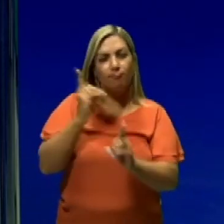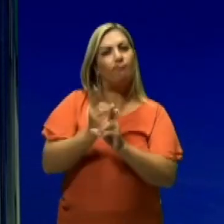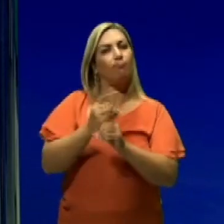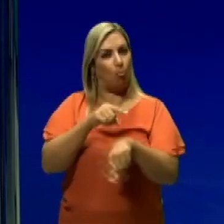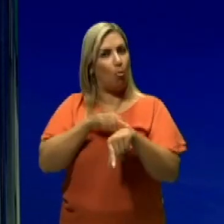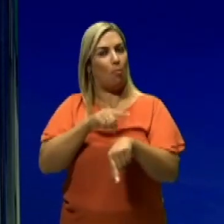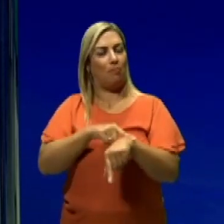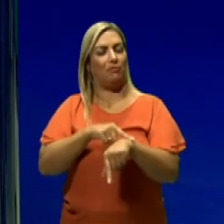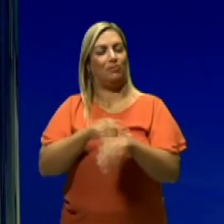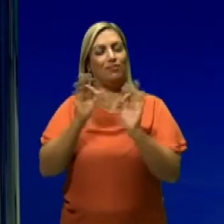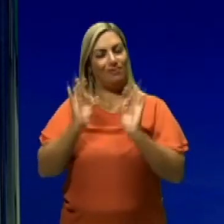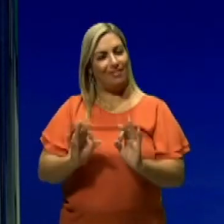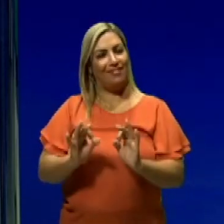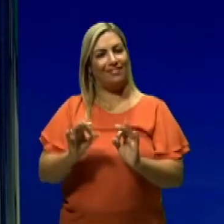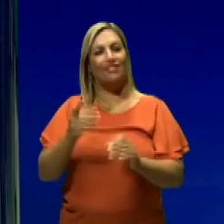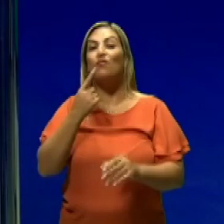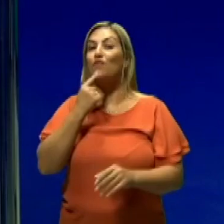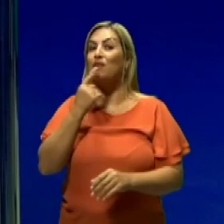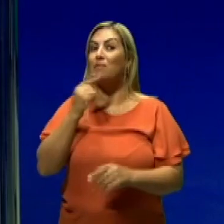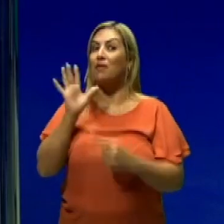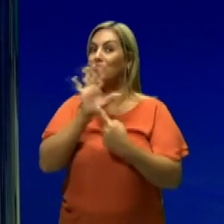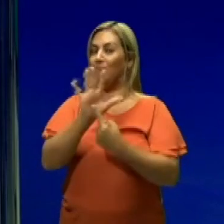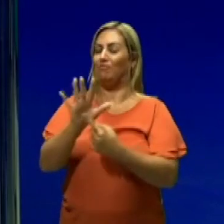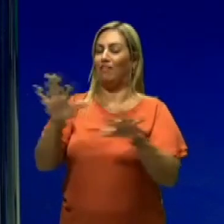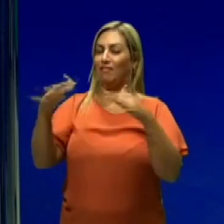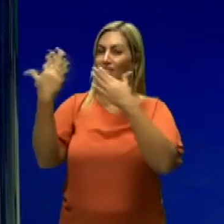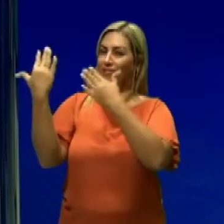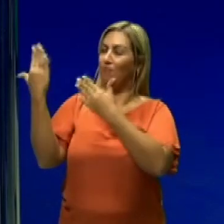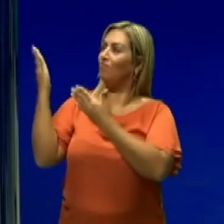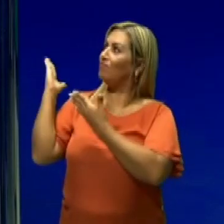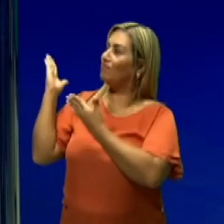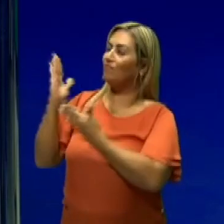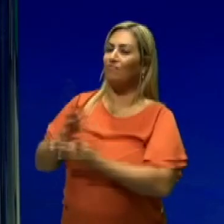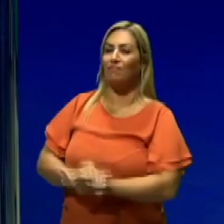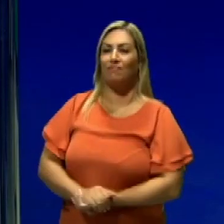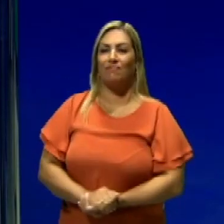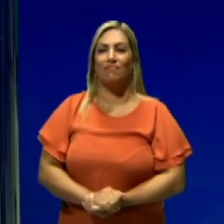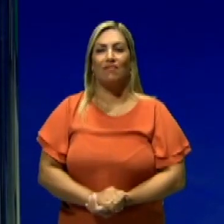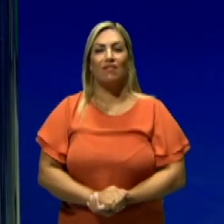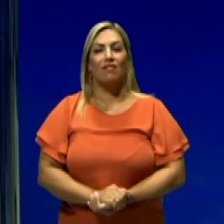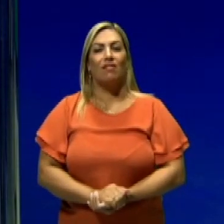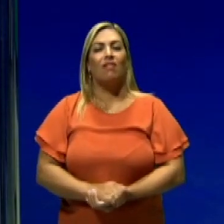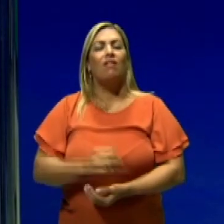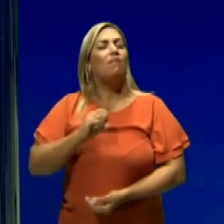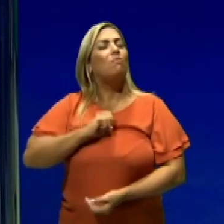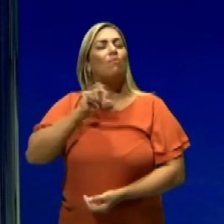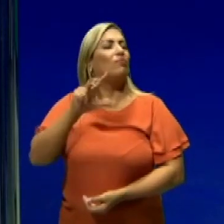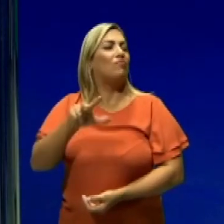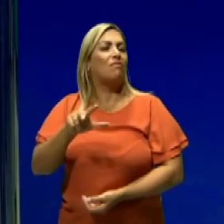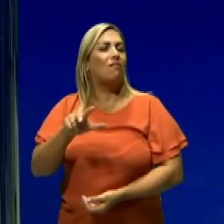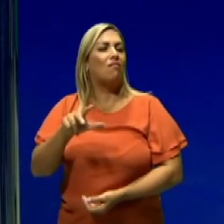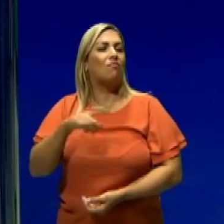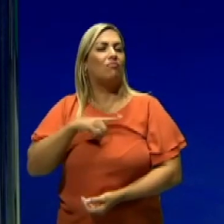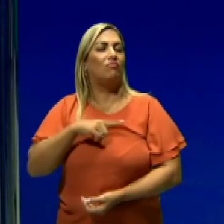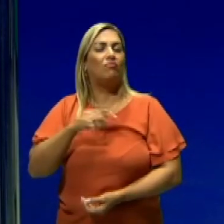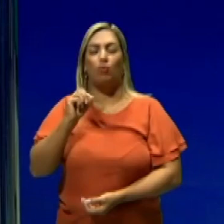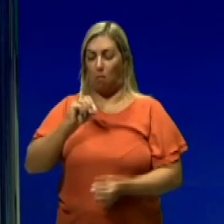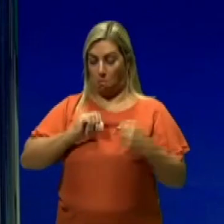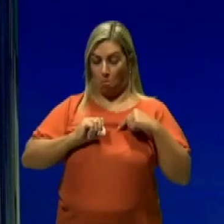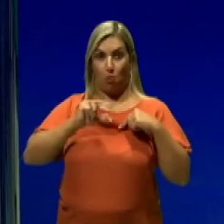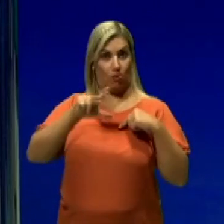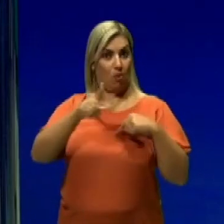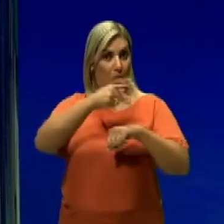ali naquele momento certinho por isso a setinha vermelha chamando a sua atenção o dani o que que tinha em portugal quem que era esse